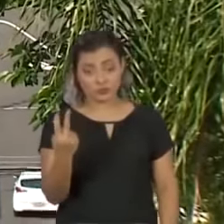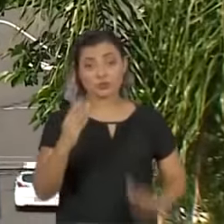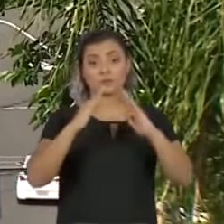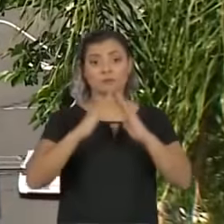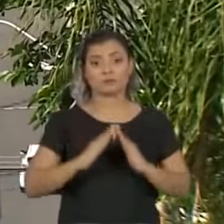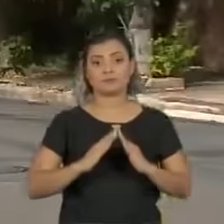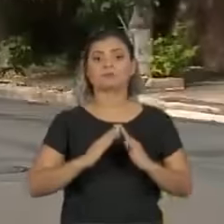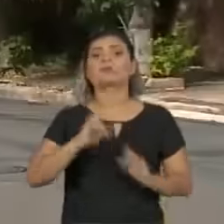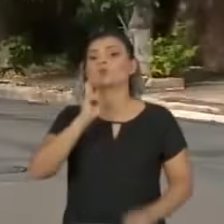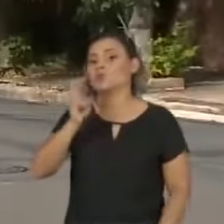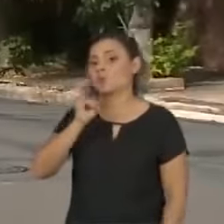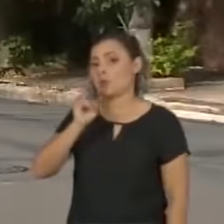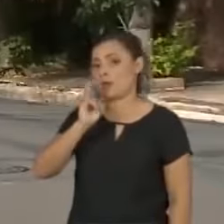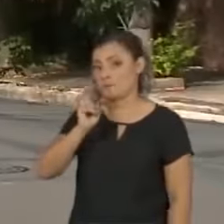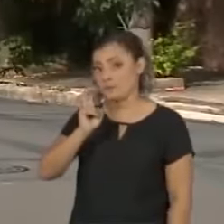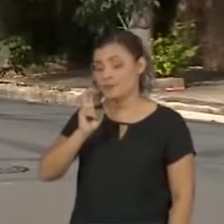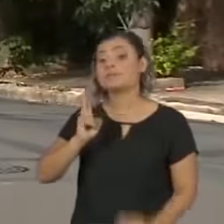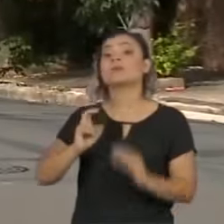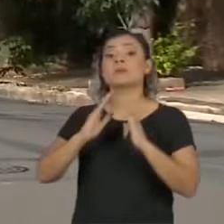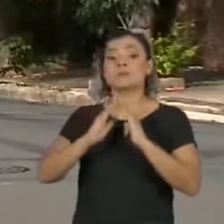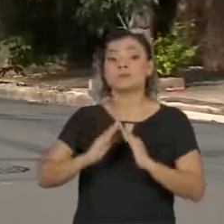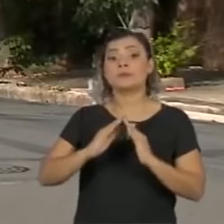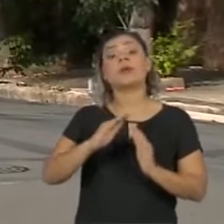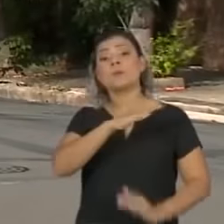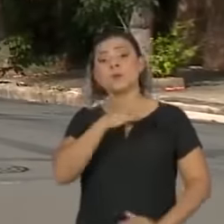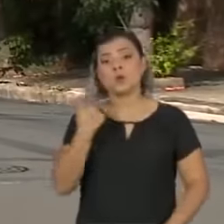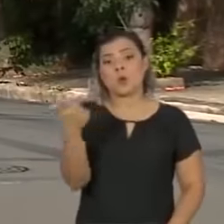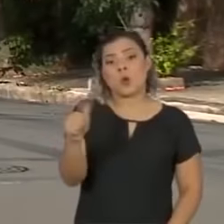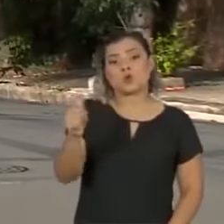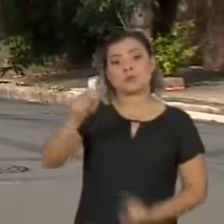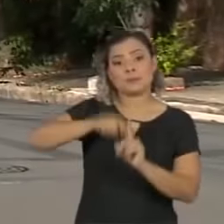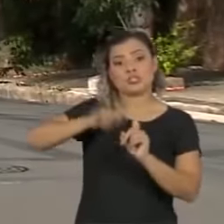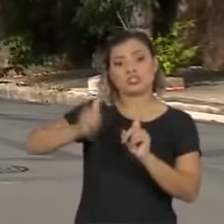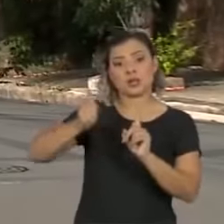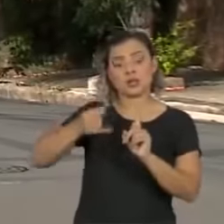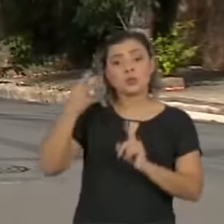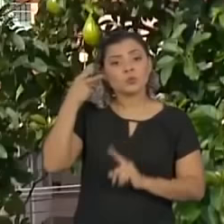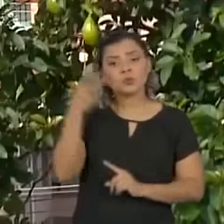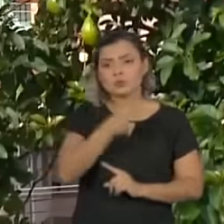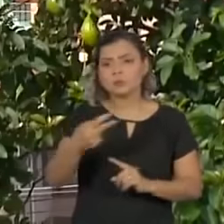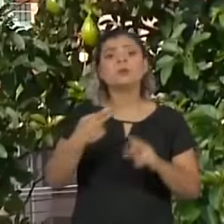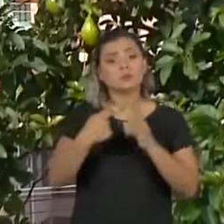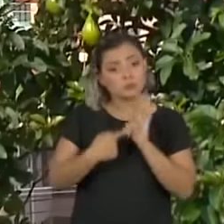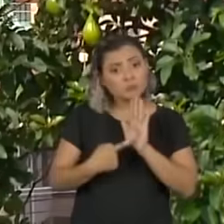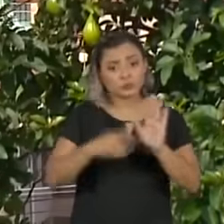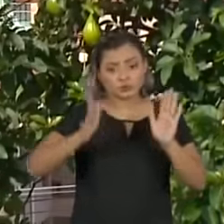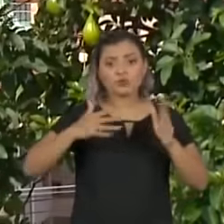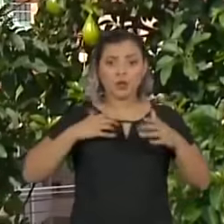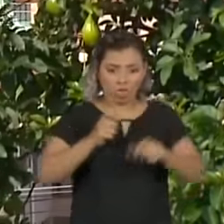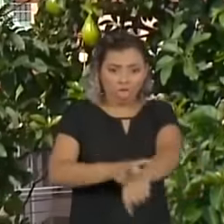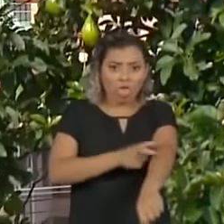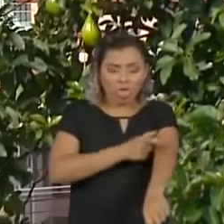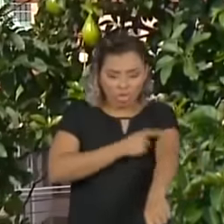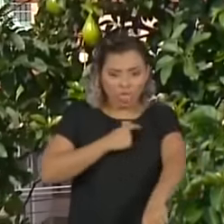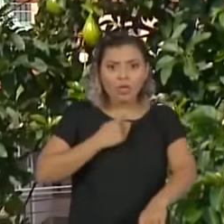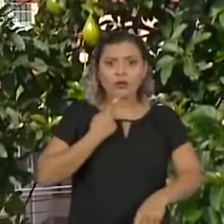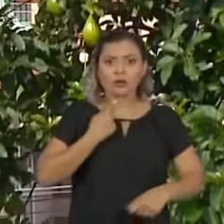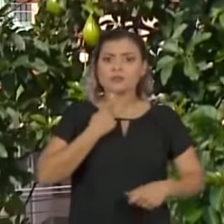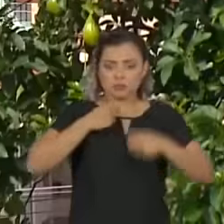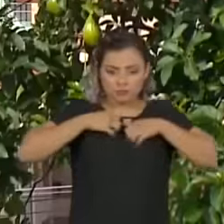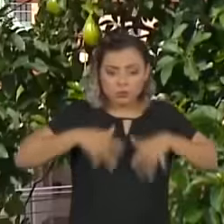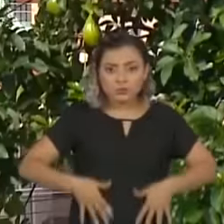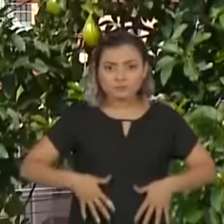de Sorocaba. Ele morreu em 11 de janeiro, 2 semanas depois de apresentar os sintomas. Num primeiro momento, os